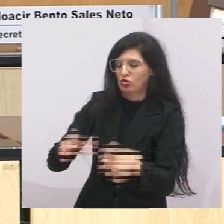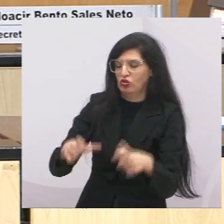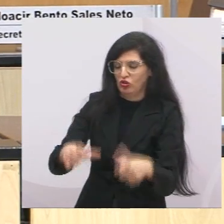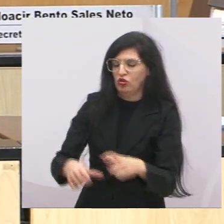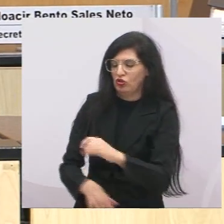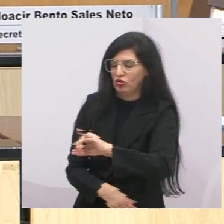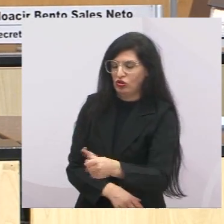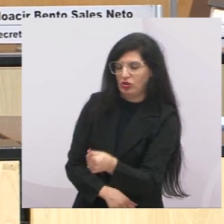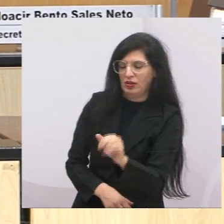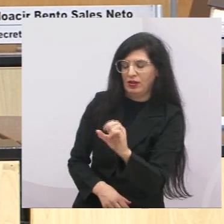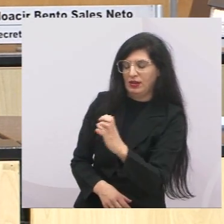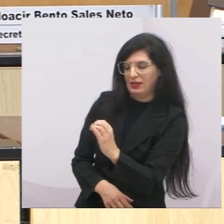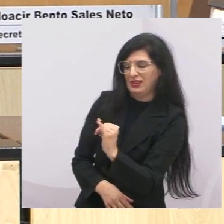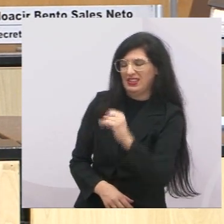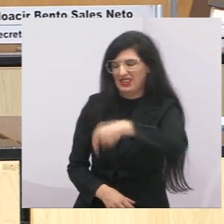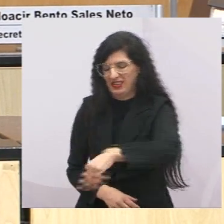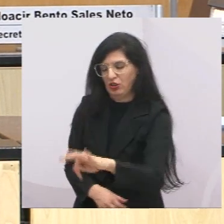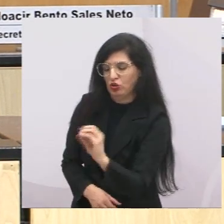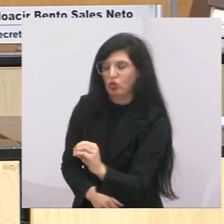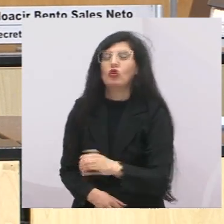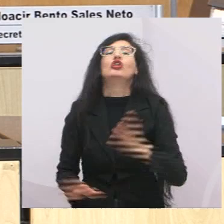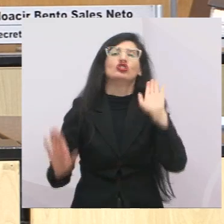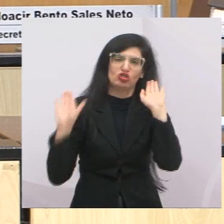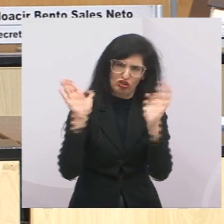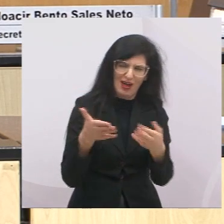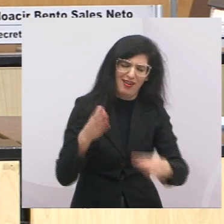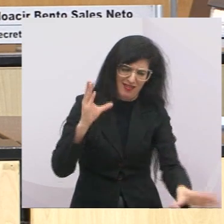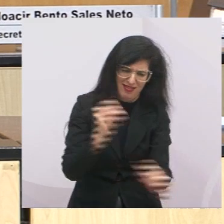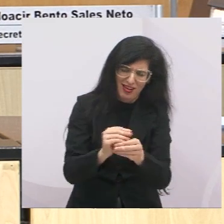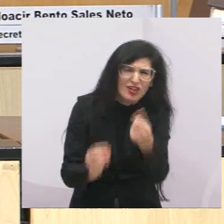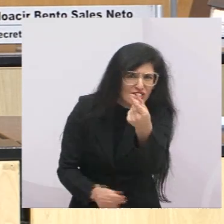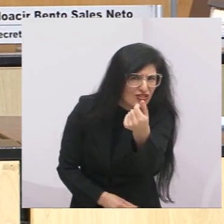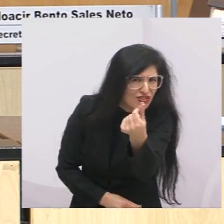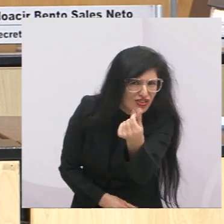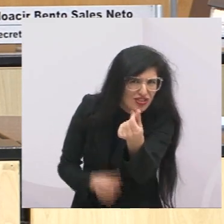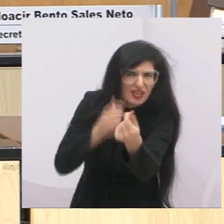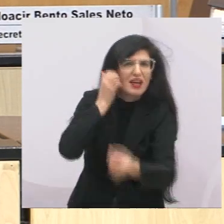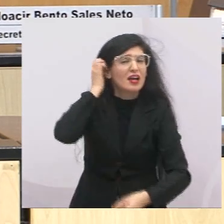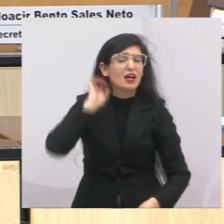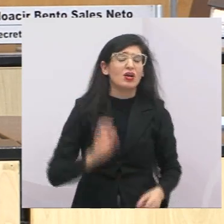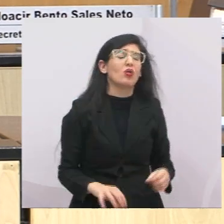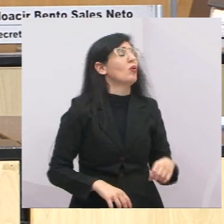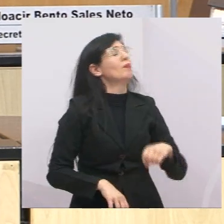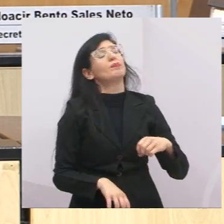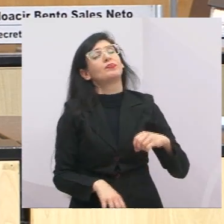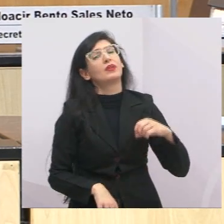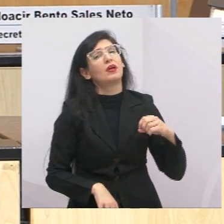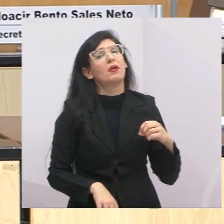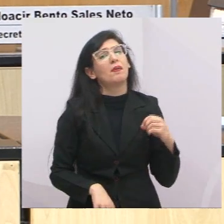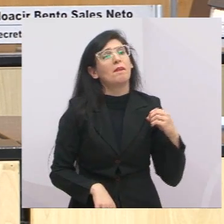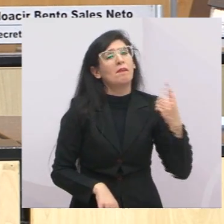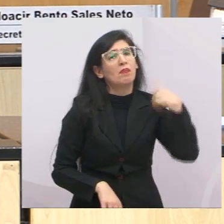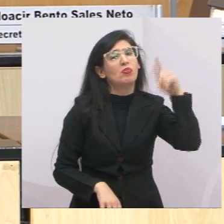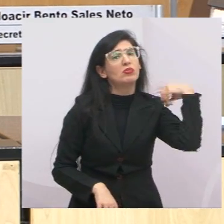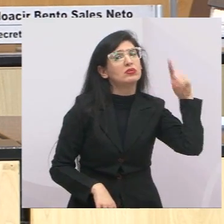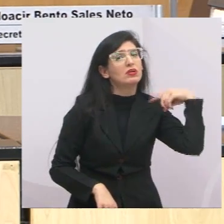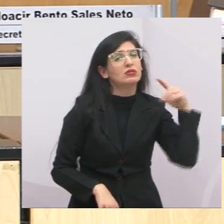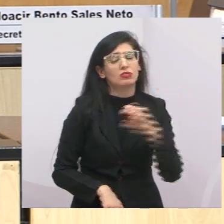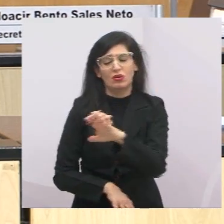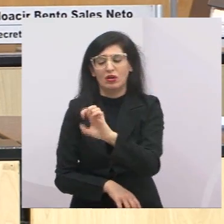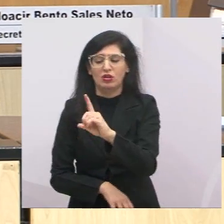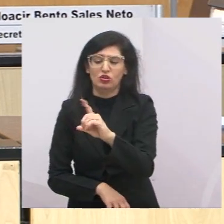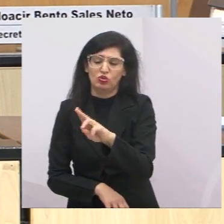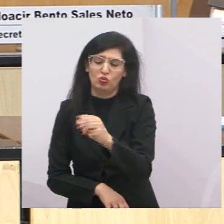Estava certo o direcionamento de emenda parlamentar do deputado Eduardo Cury no valor de R$600 mil para reformar e